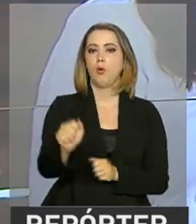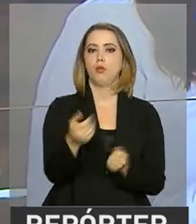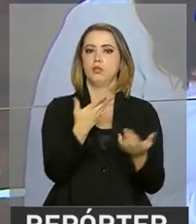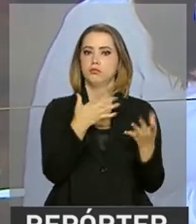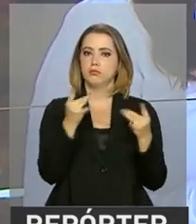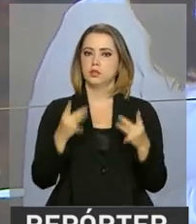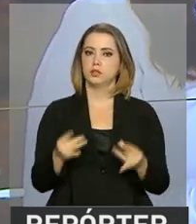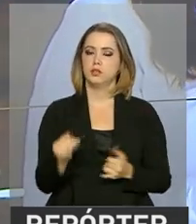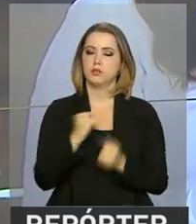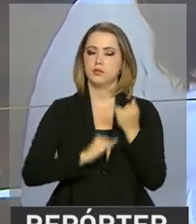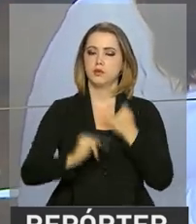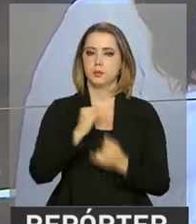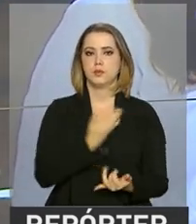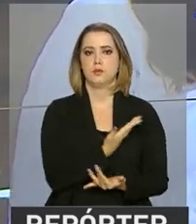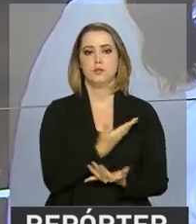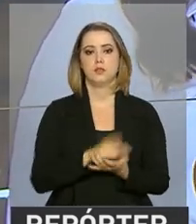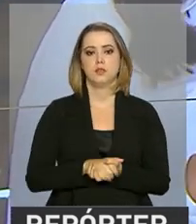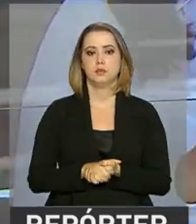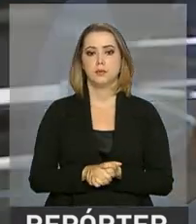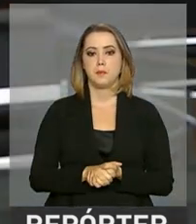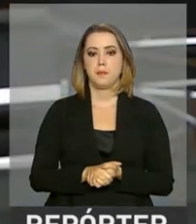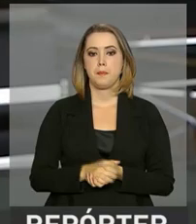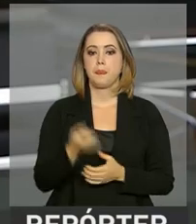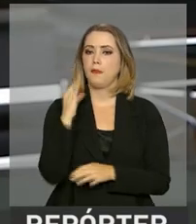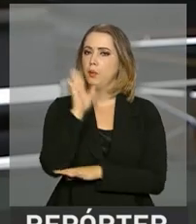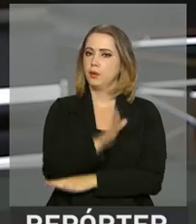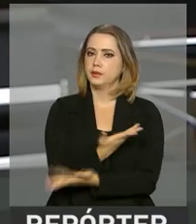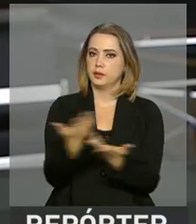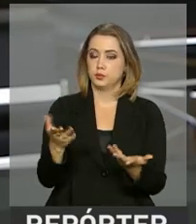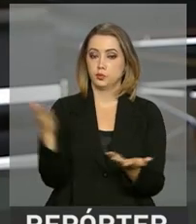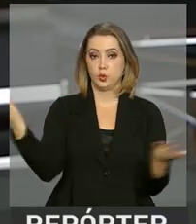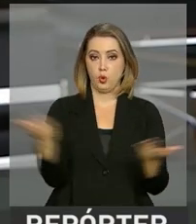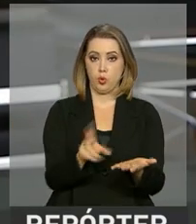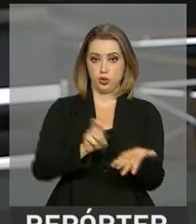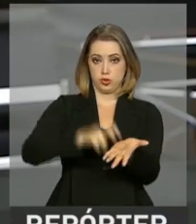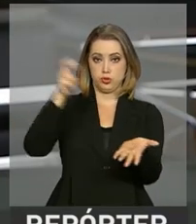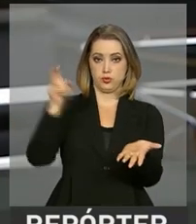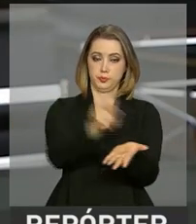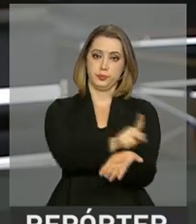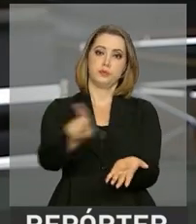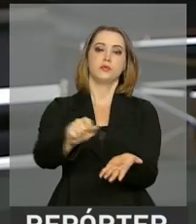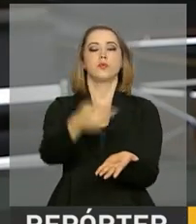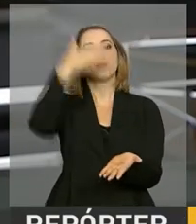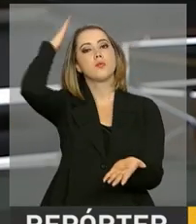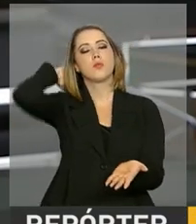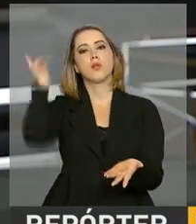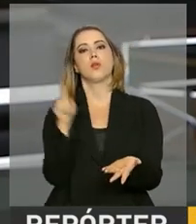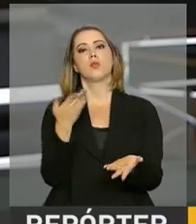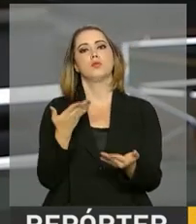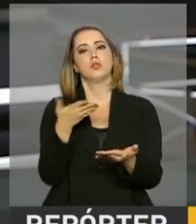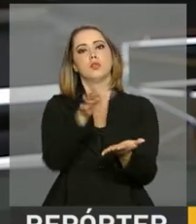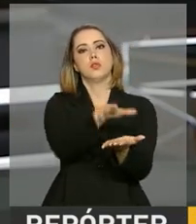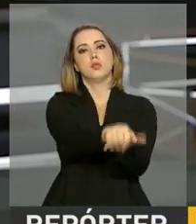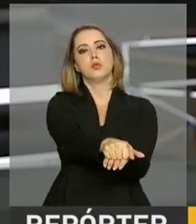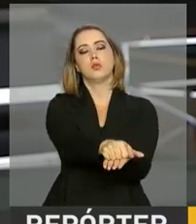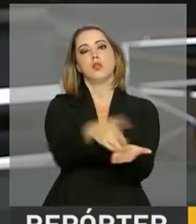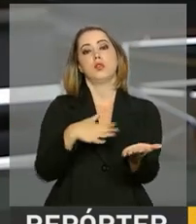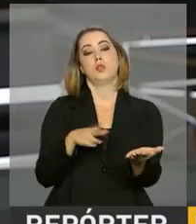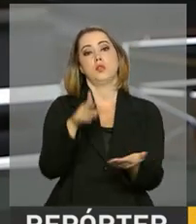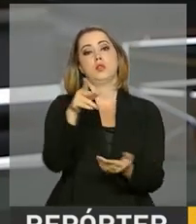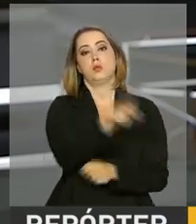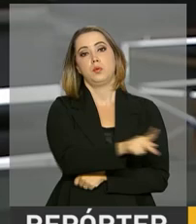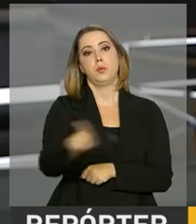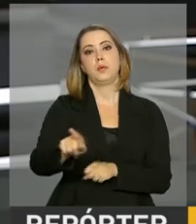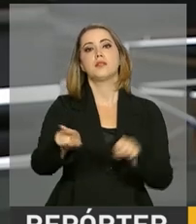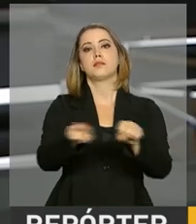boa tarde. Boa tarde, José Luiz. Hoje pela manhã, o presidente Michel Temer participou da posse do presidente e do vice-presidente do Tribunal